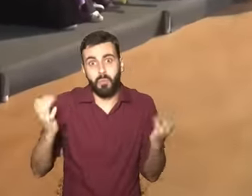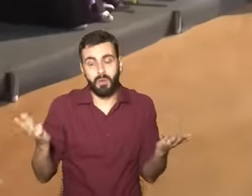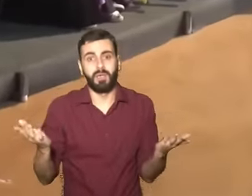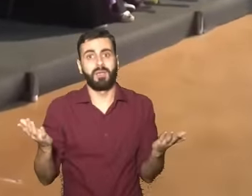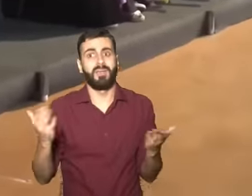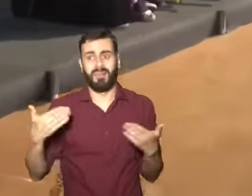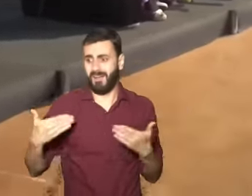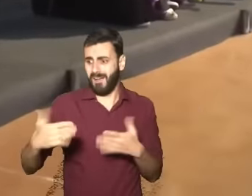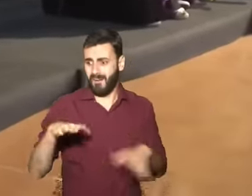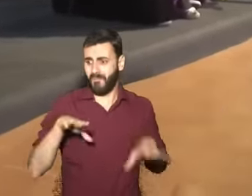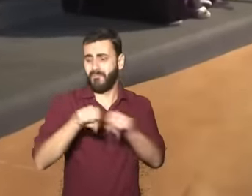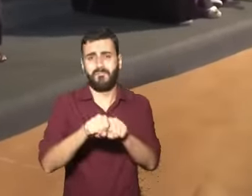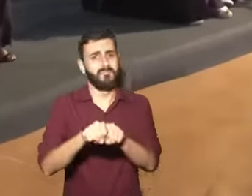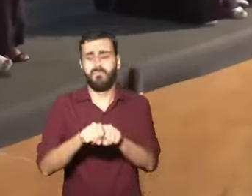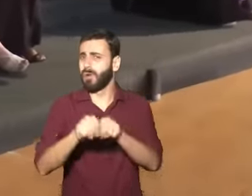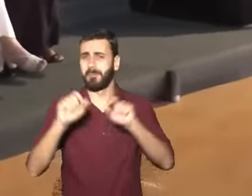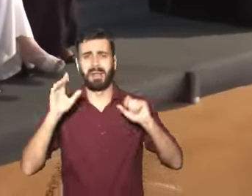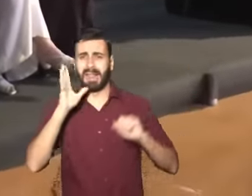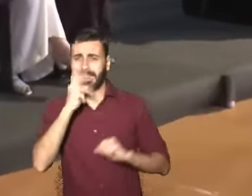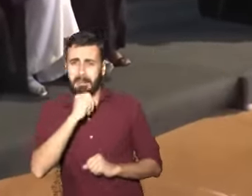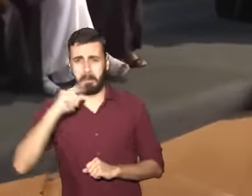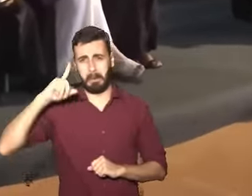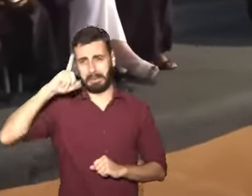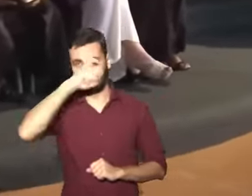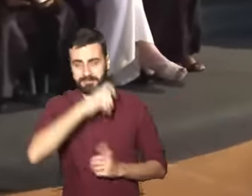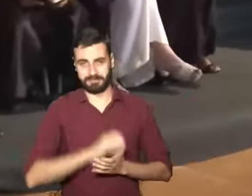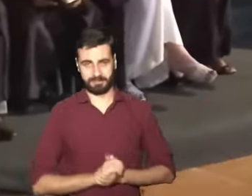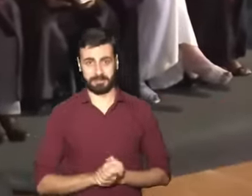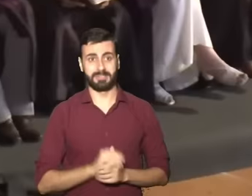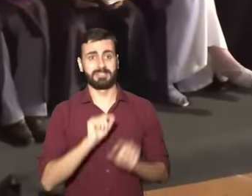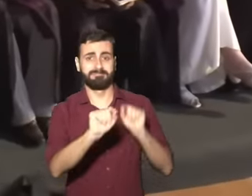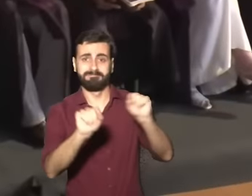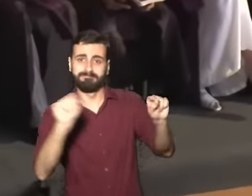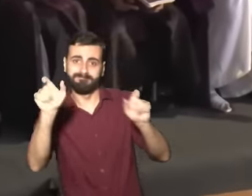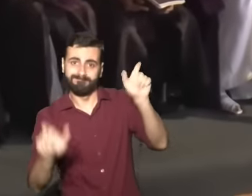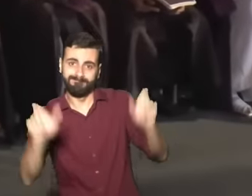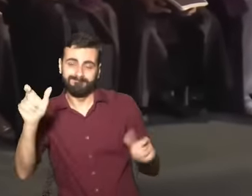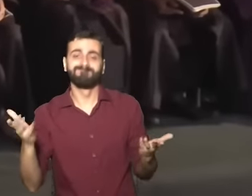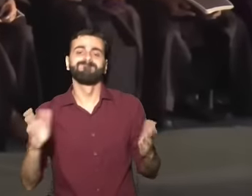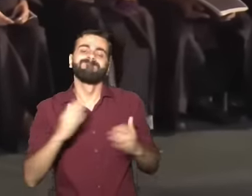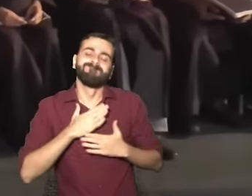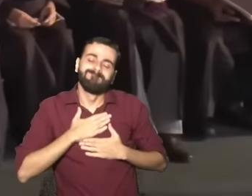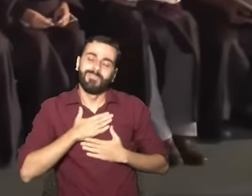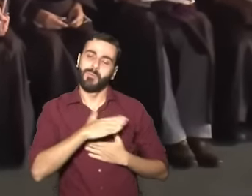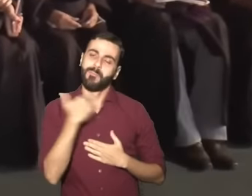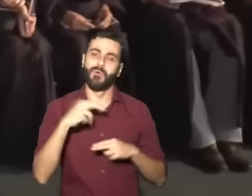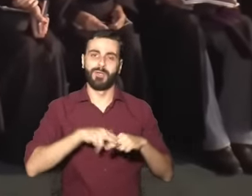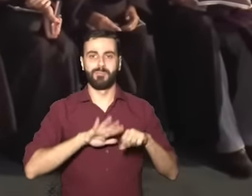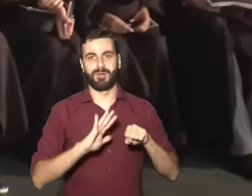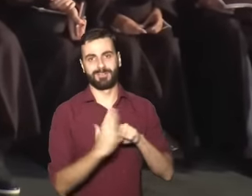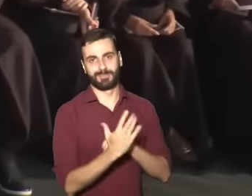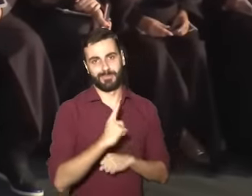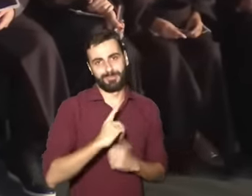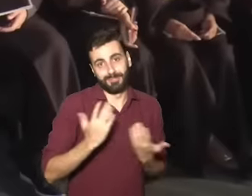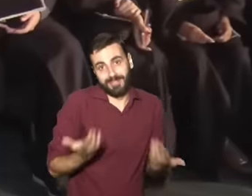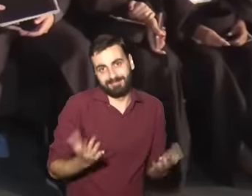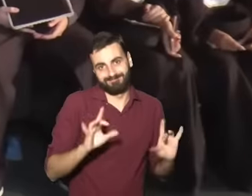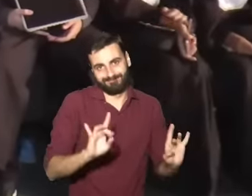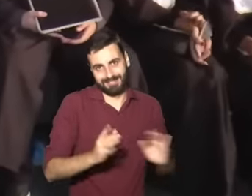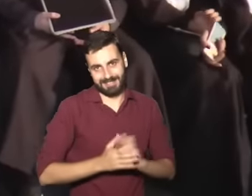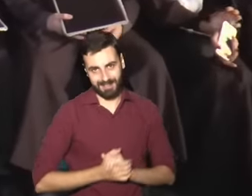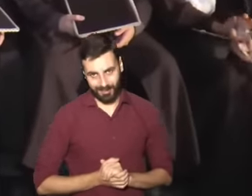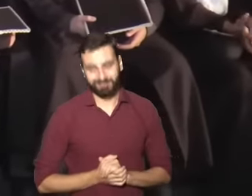que esse dia não chegaria. Muitos de nós perdemos pessoas queridas,